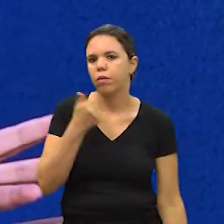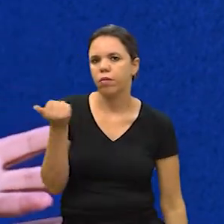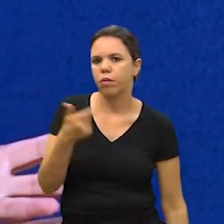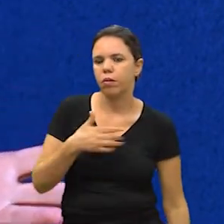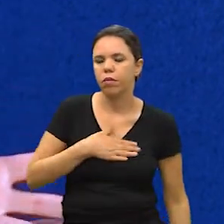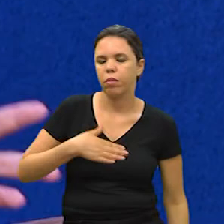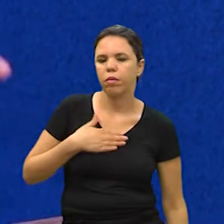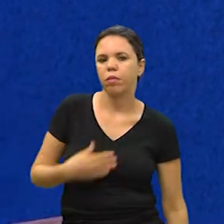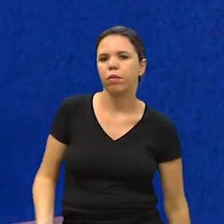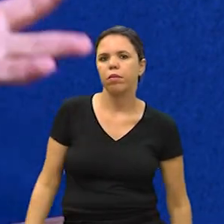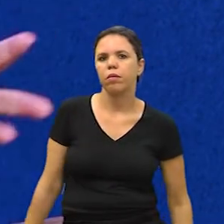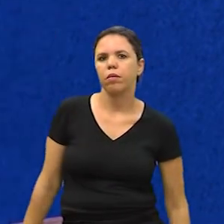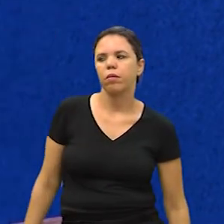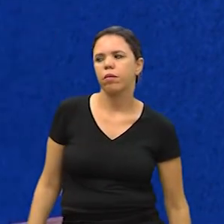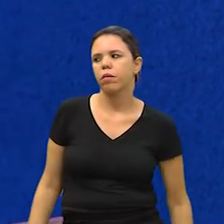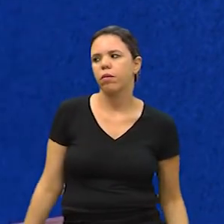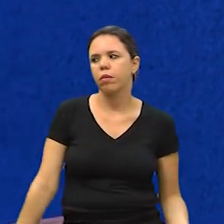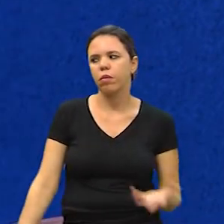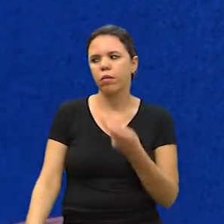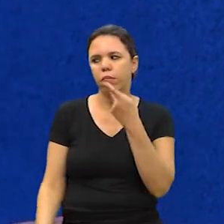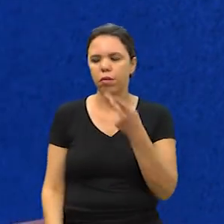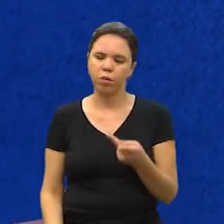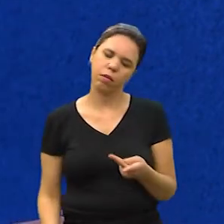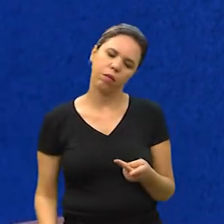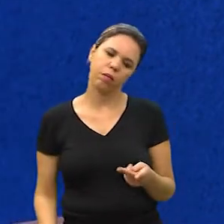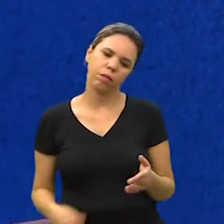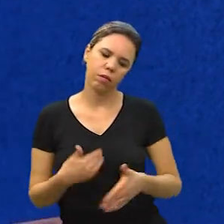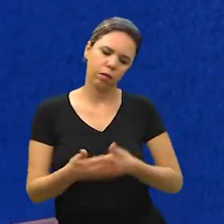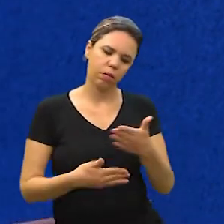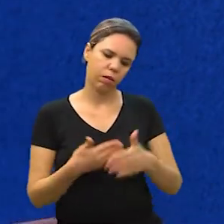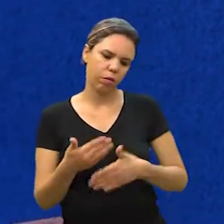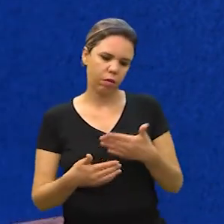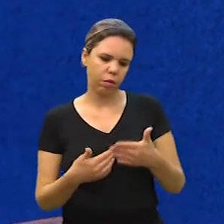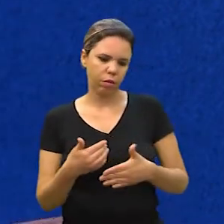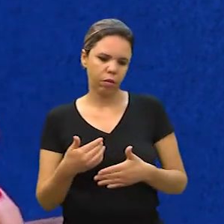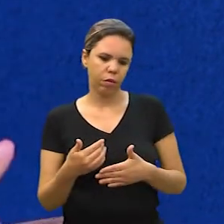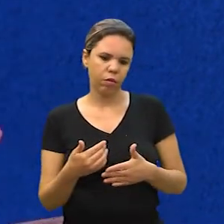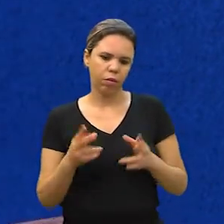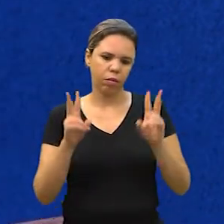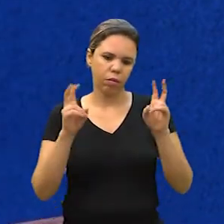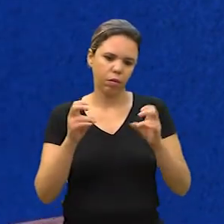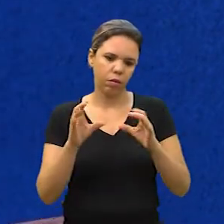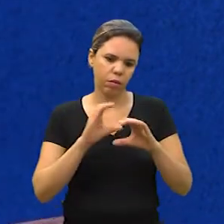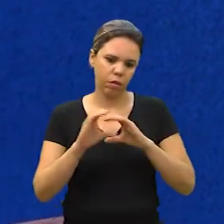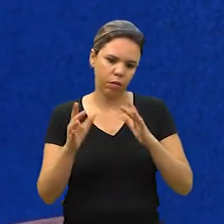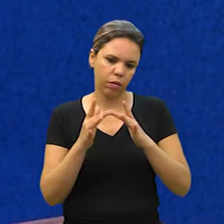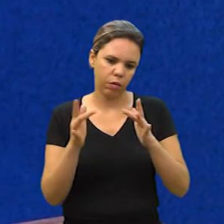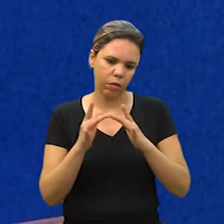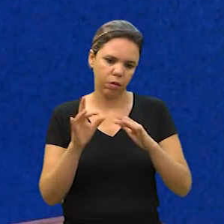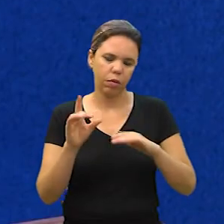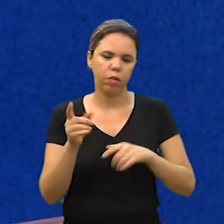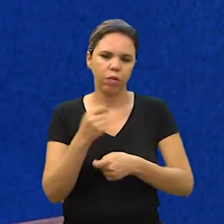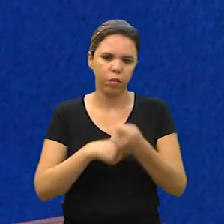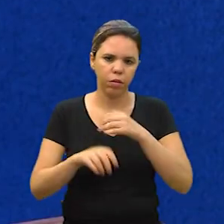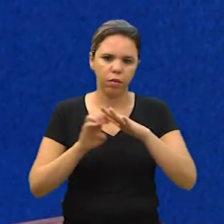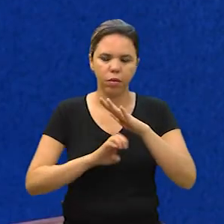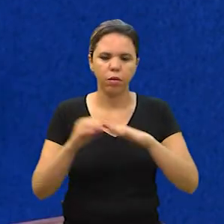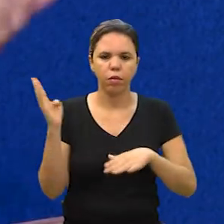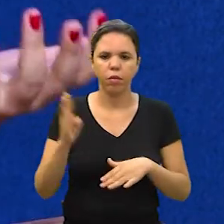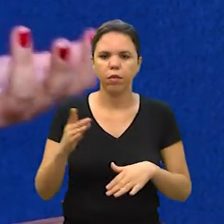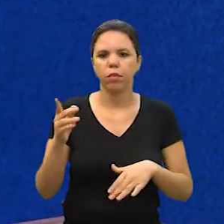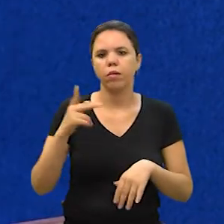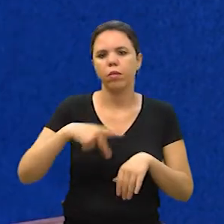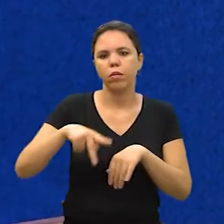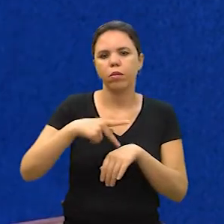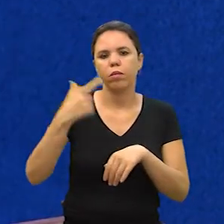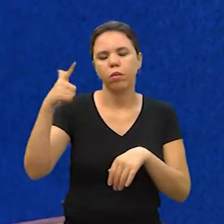mais confortável, mas eu queria que você falasse um pouquinho dessa tendência das relações comerciais do Brasil e